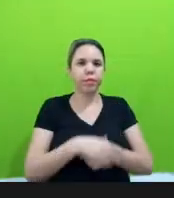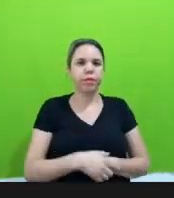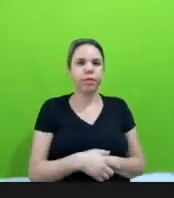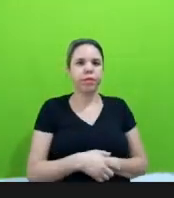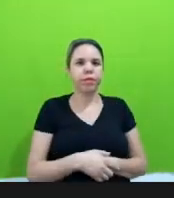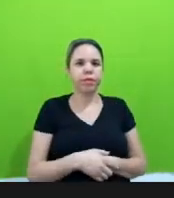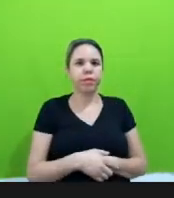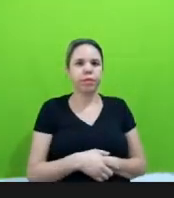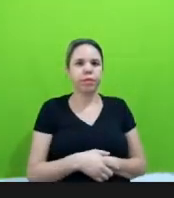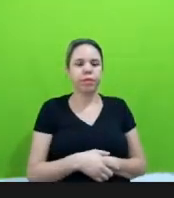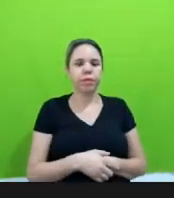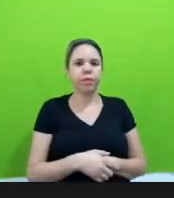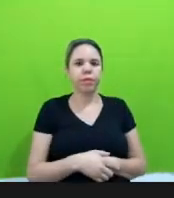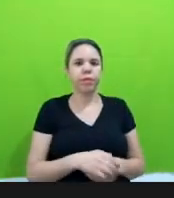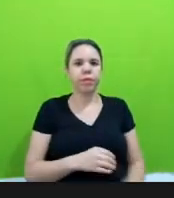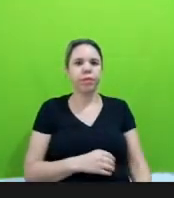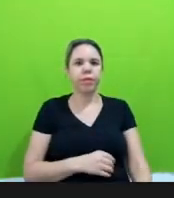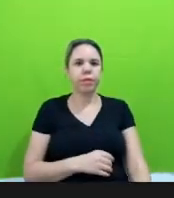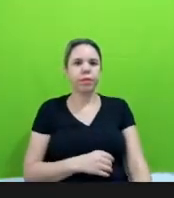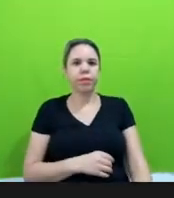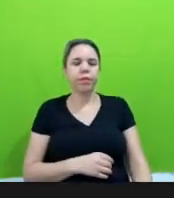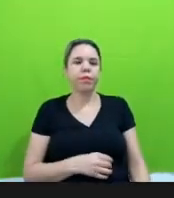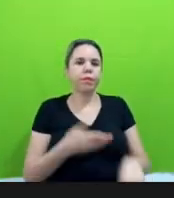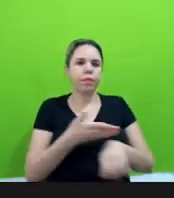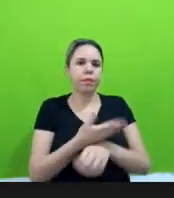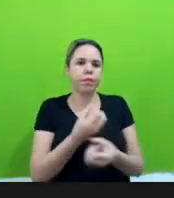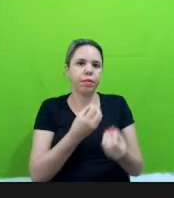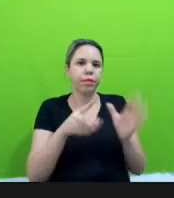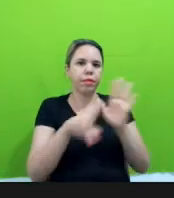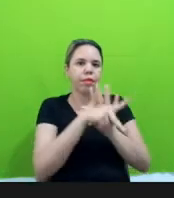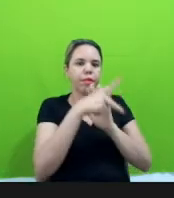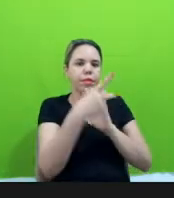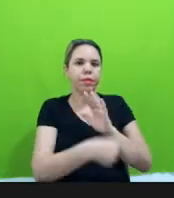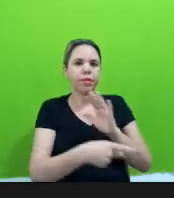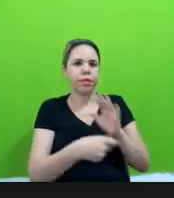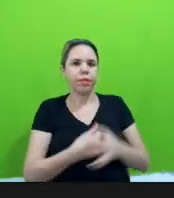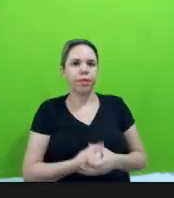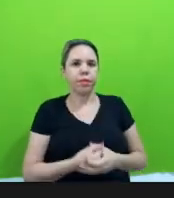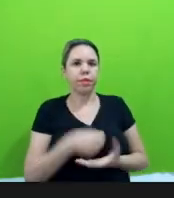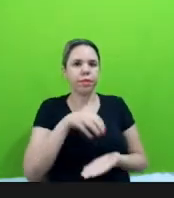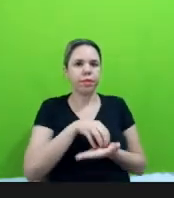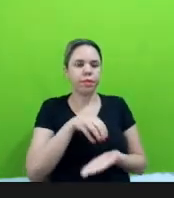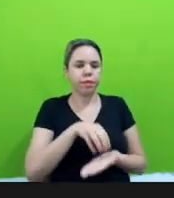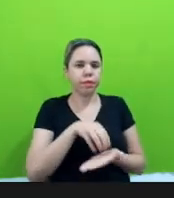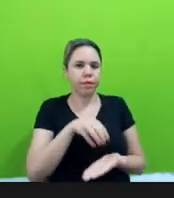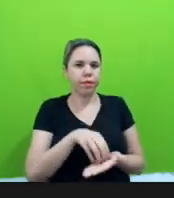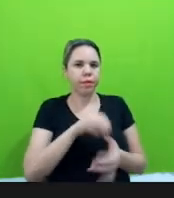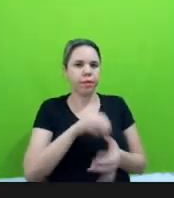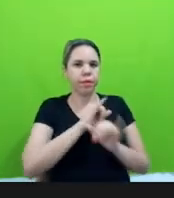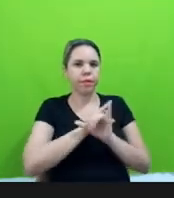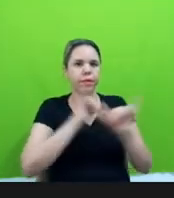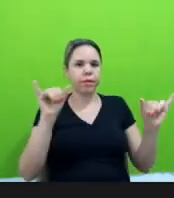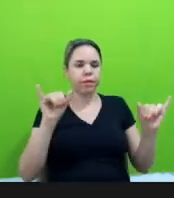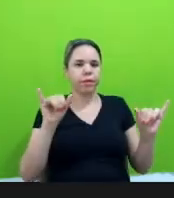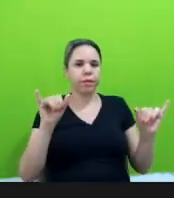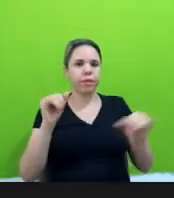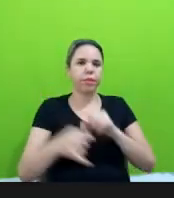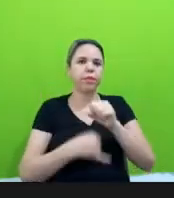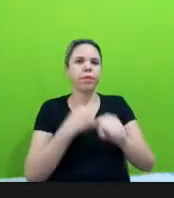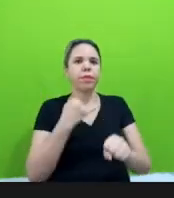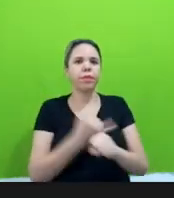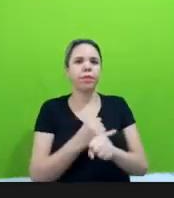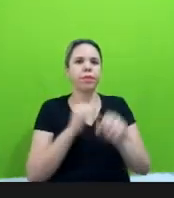nem deveria ter que requerer acesso a ela. Um órgão deveria já ser proativo e divulgar ela ativamente no seu site. Mas